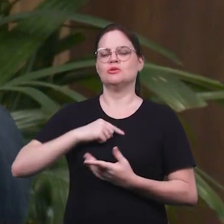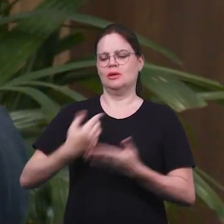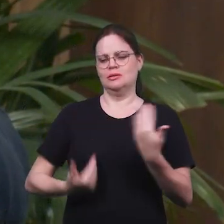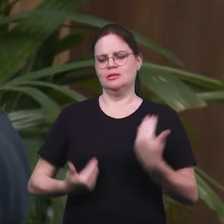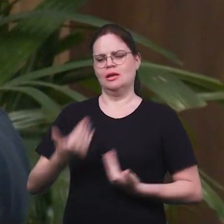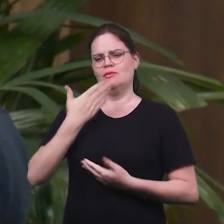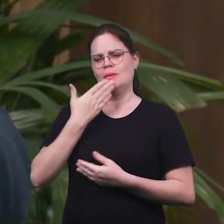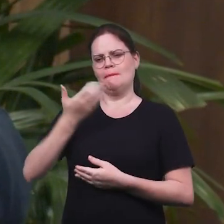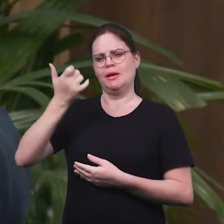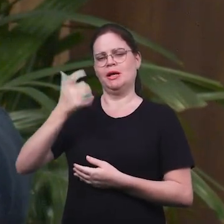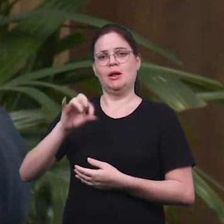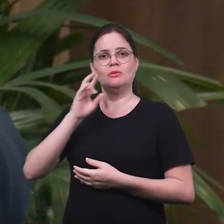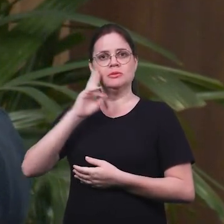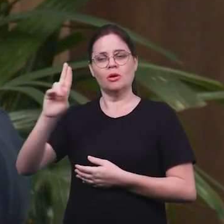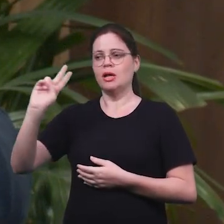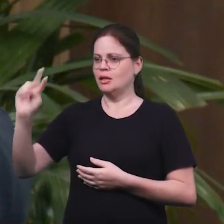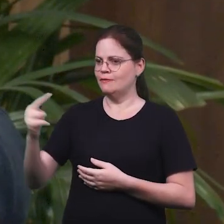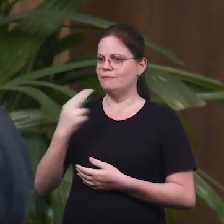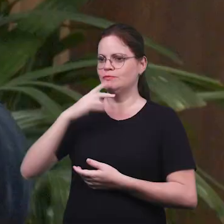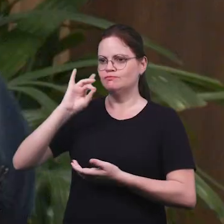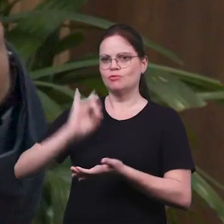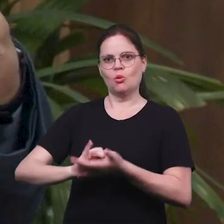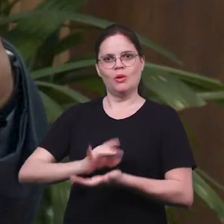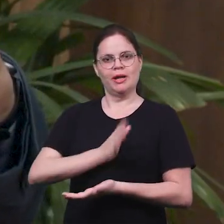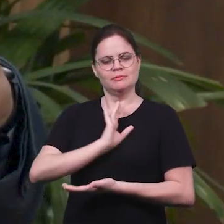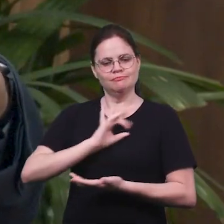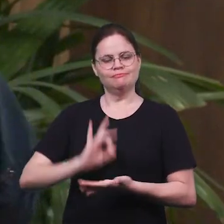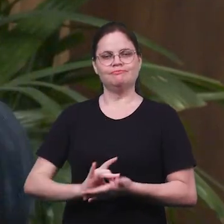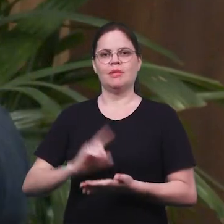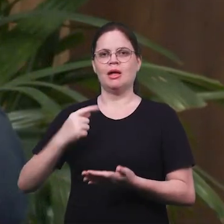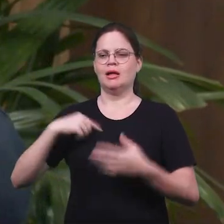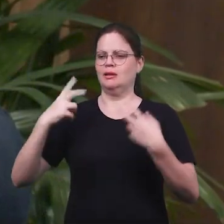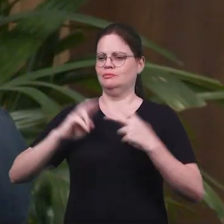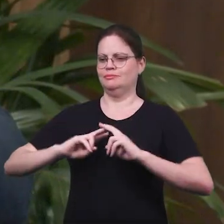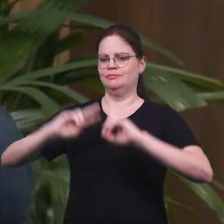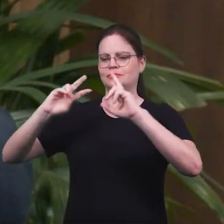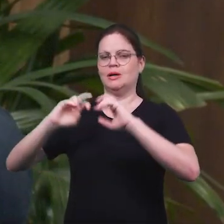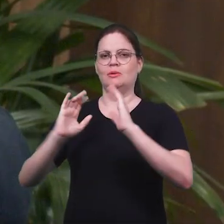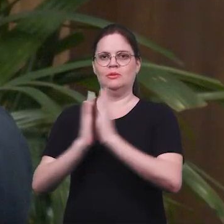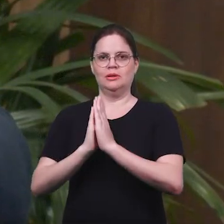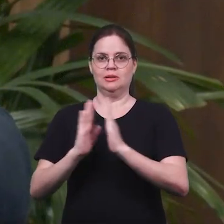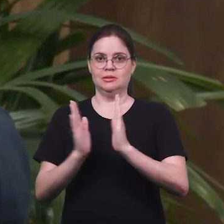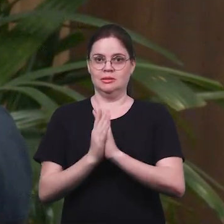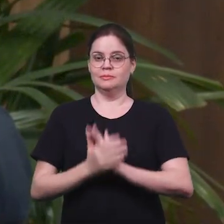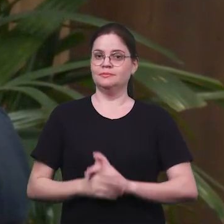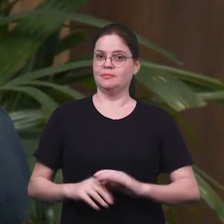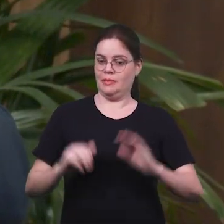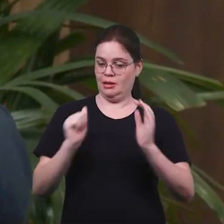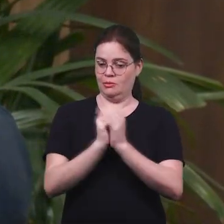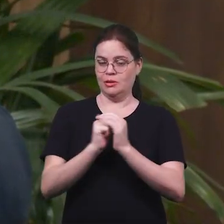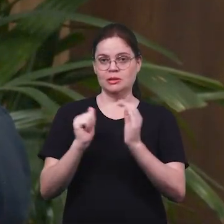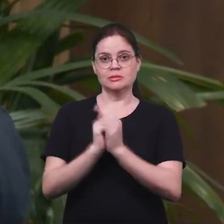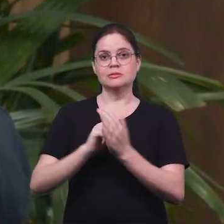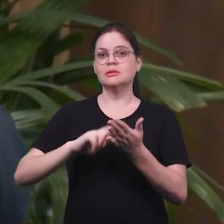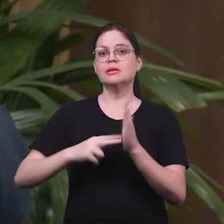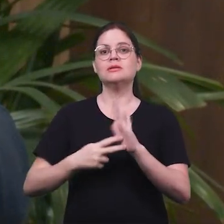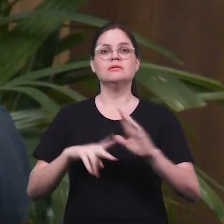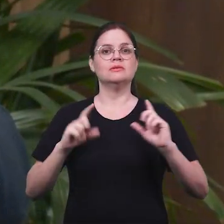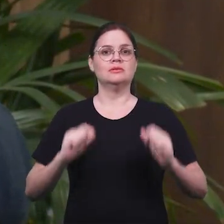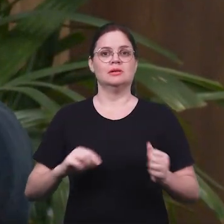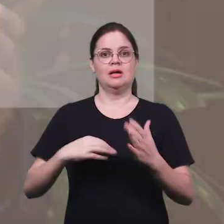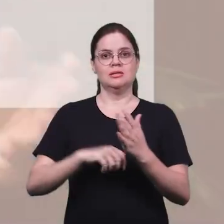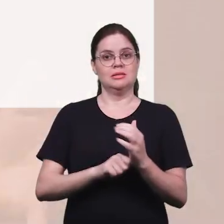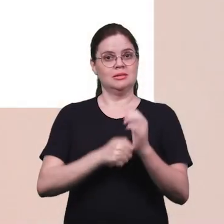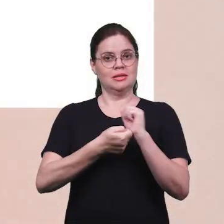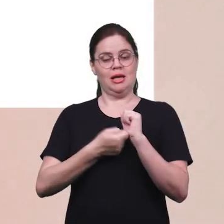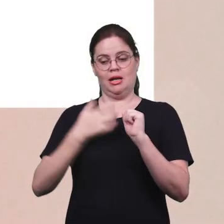aí ele atende, ele ouve a nossa oração. E a palavra nos orienta ainda que a oração é um segredo com Deus.